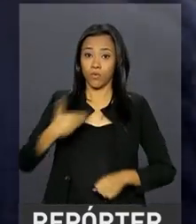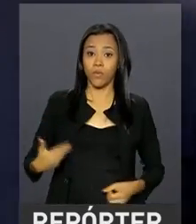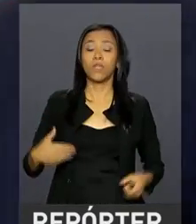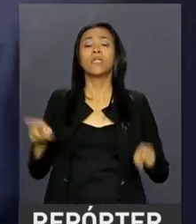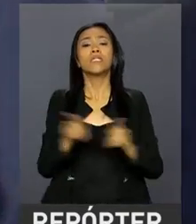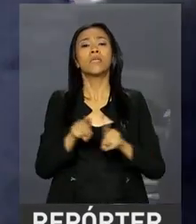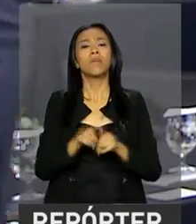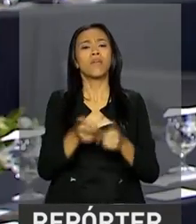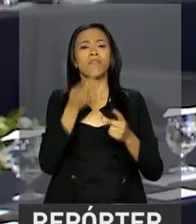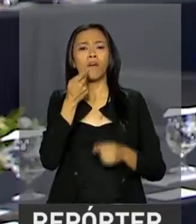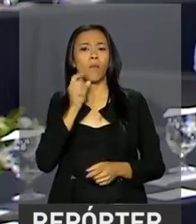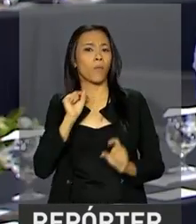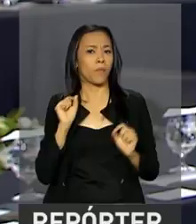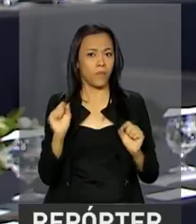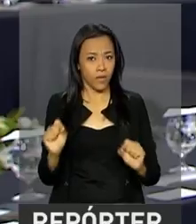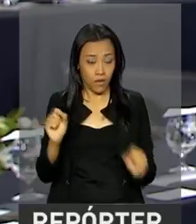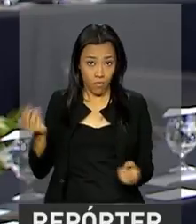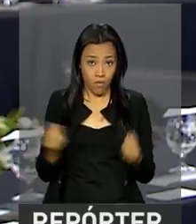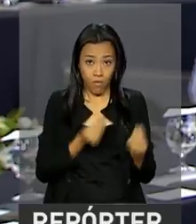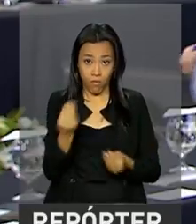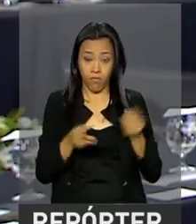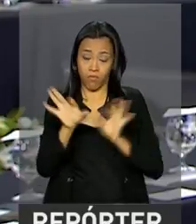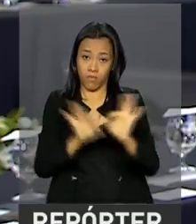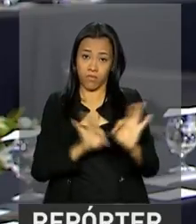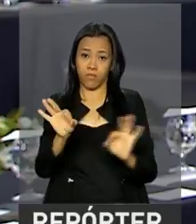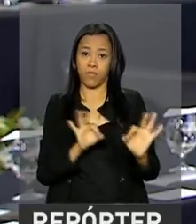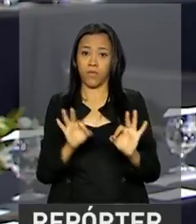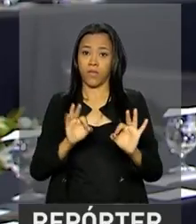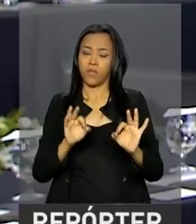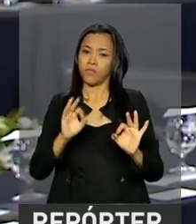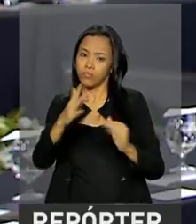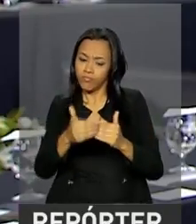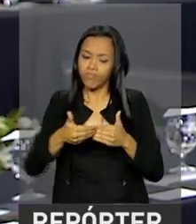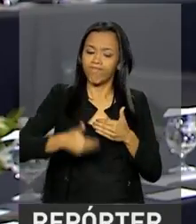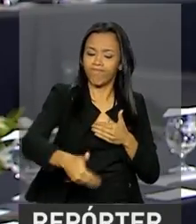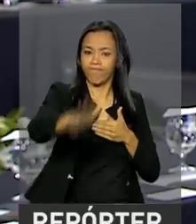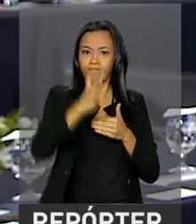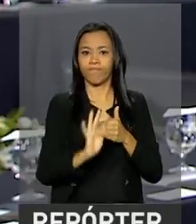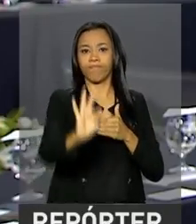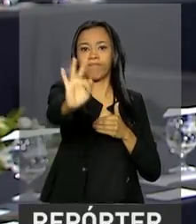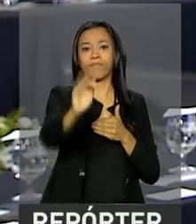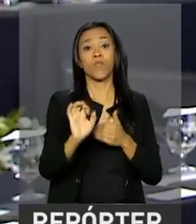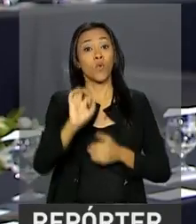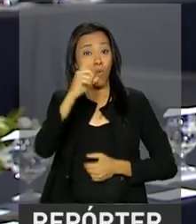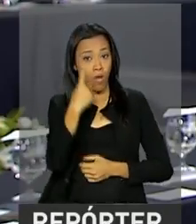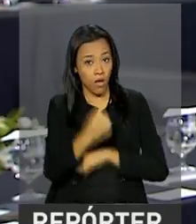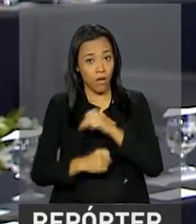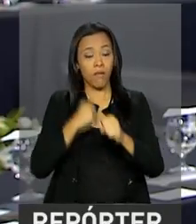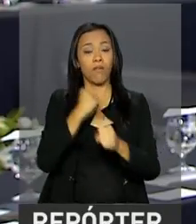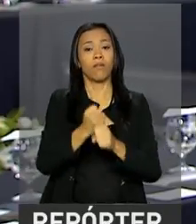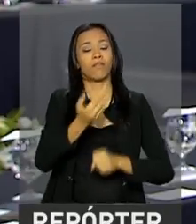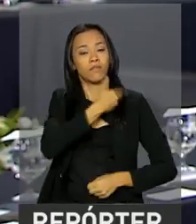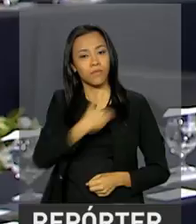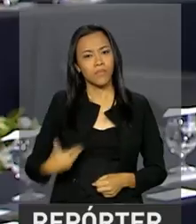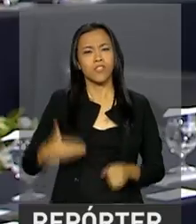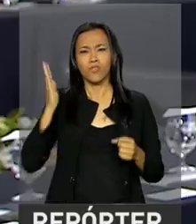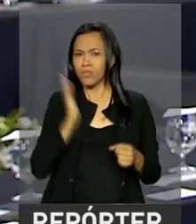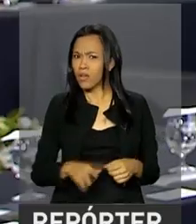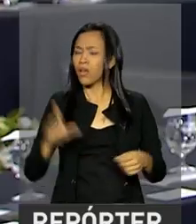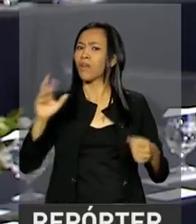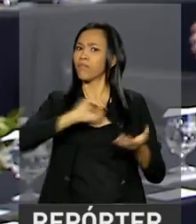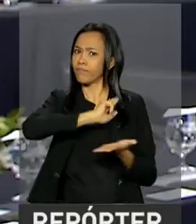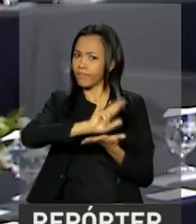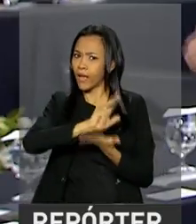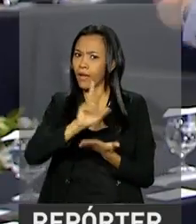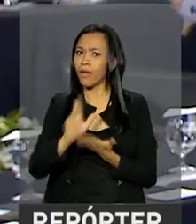as perspectivas para o governo daqui para frente, Jaime. Olha, ao longo desse um ano de governo, já foram adotadas várias